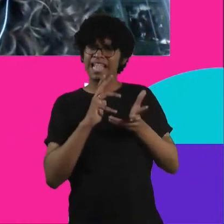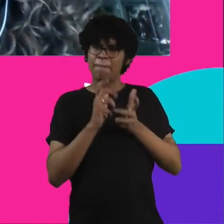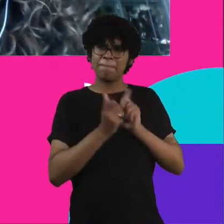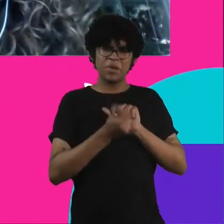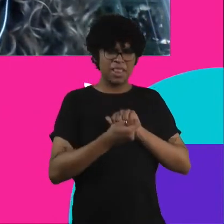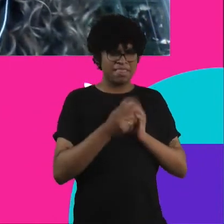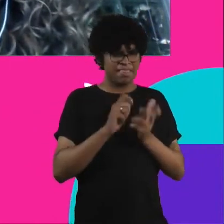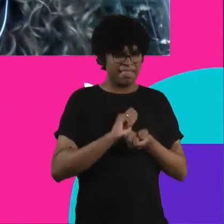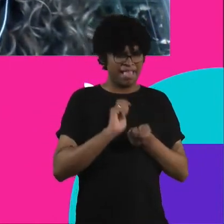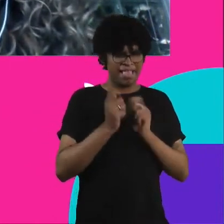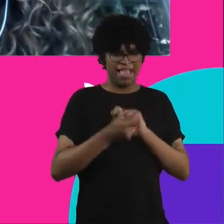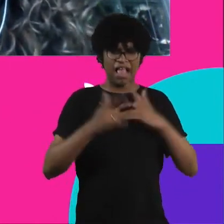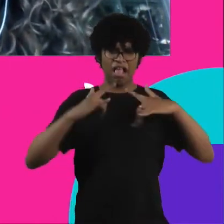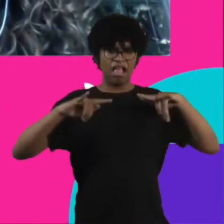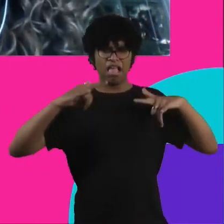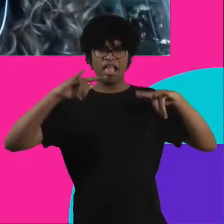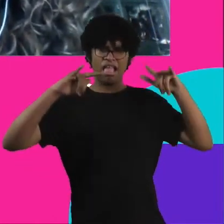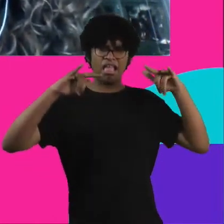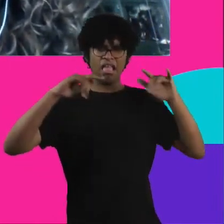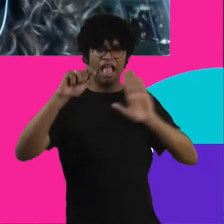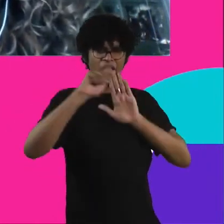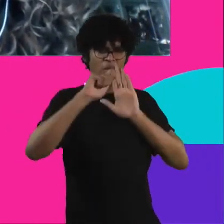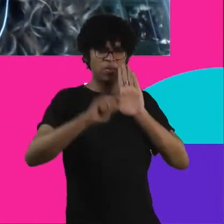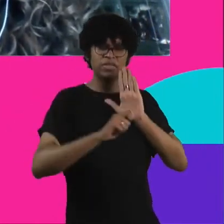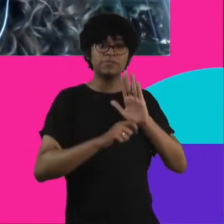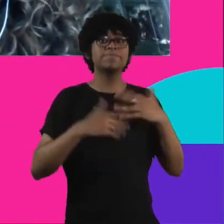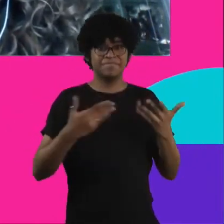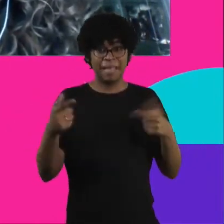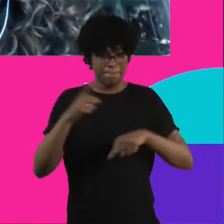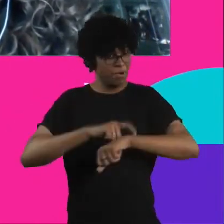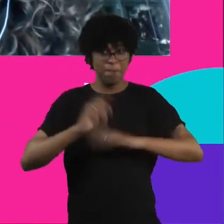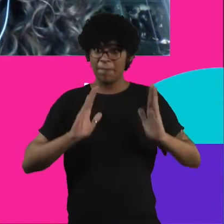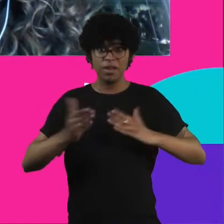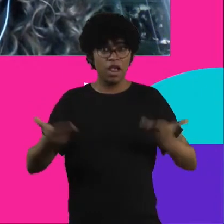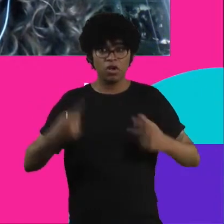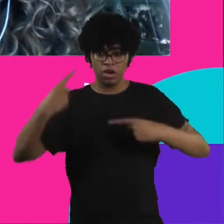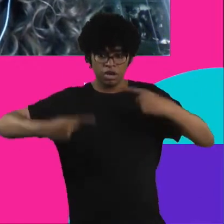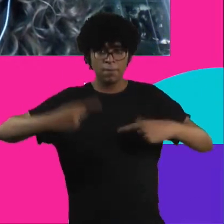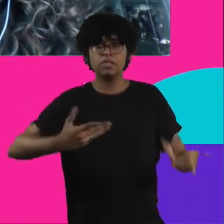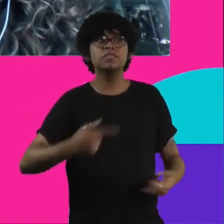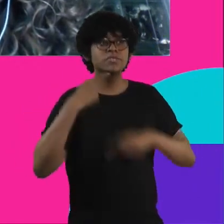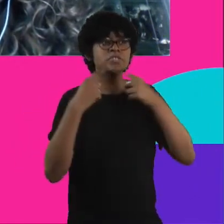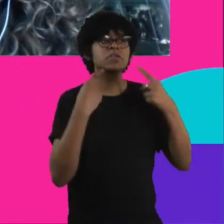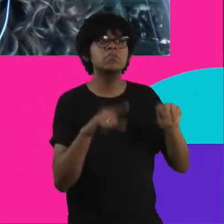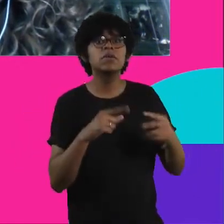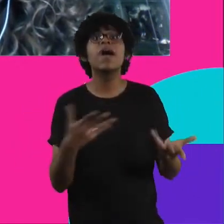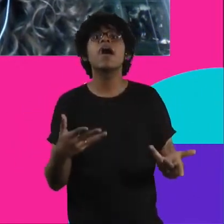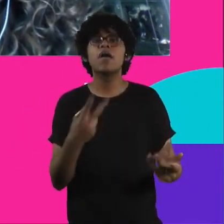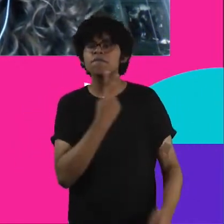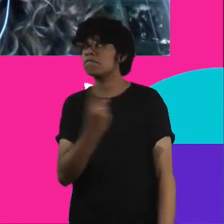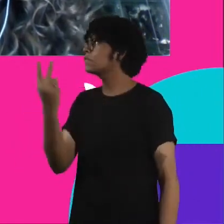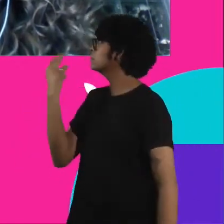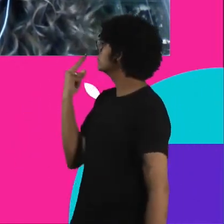sendo criados com nossos perfis. Então, é a hora da gente debater isso, sim, e de a gente observar que tipo de rastro a gente